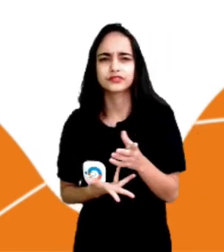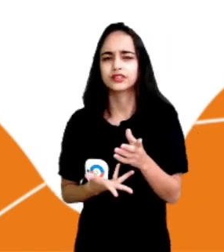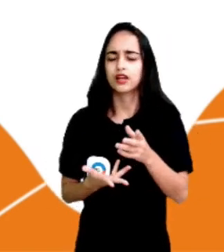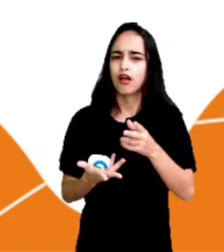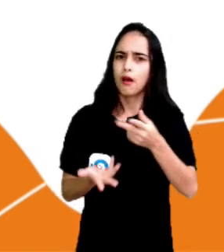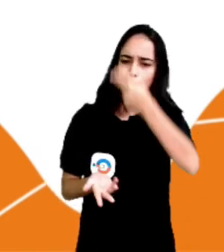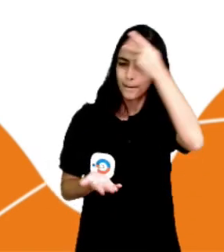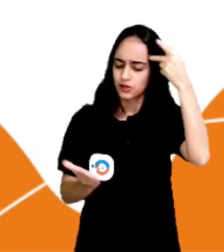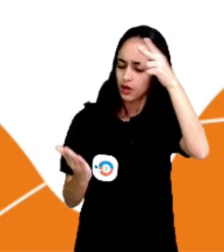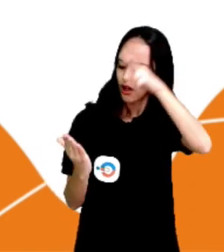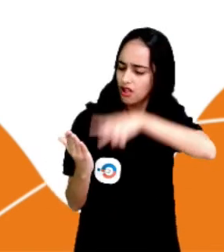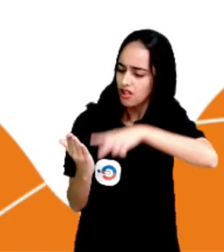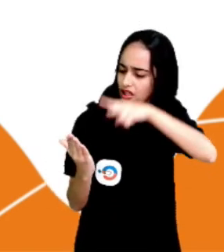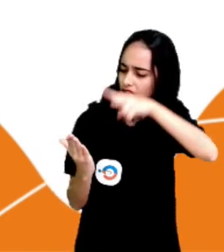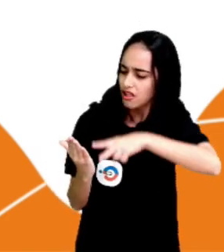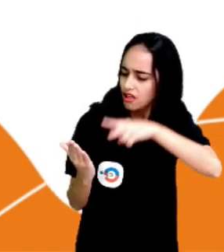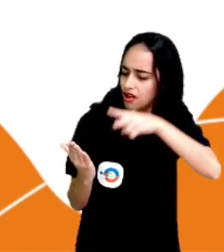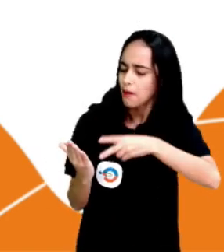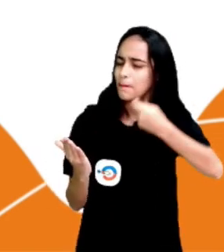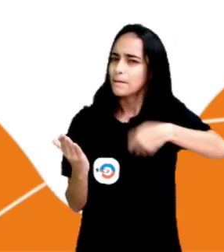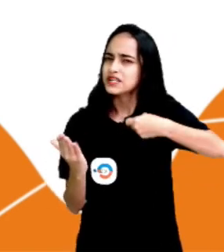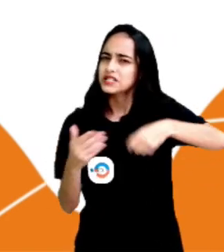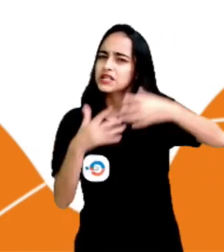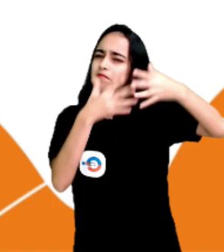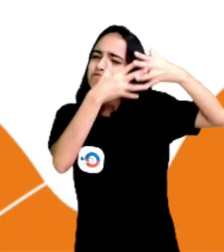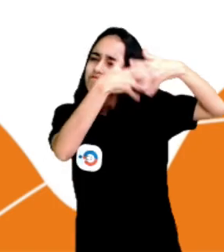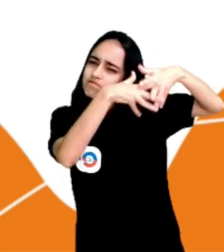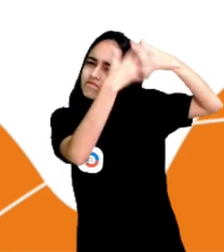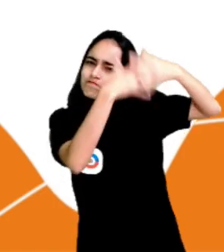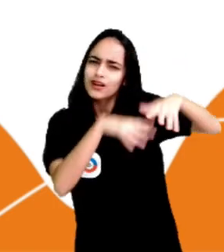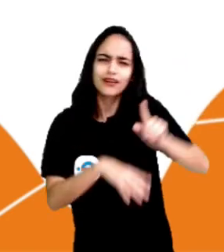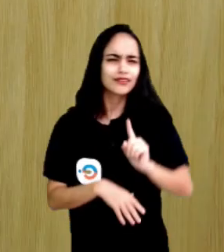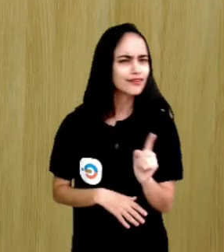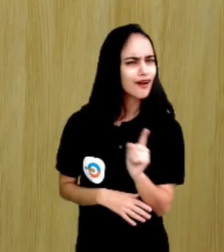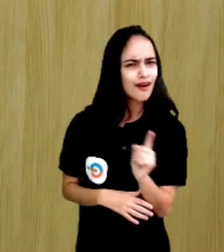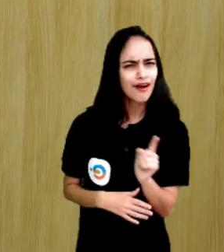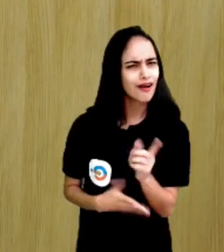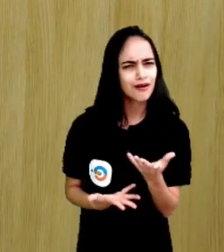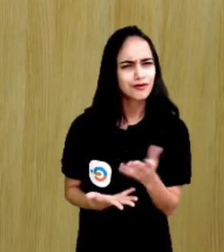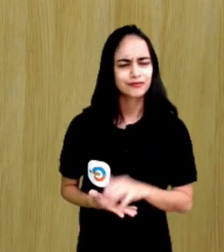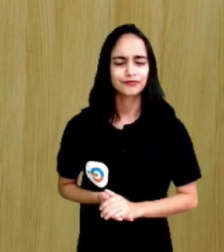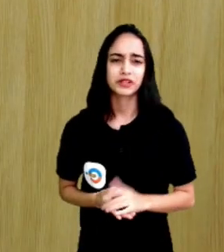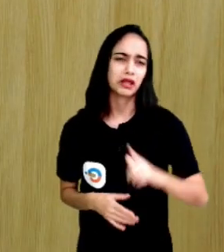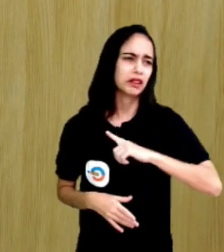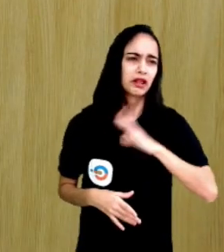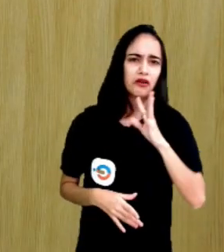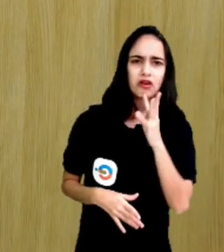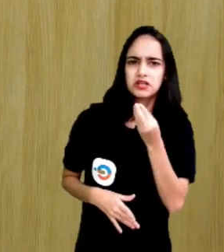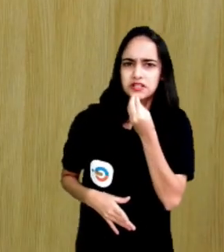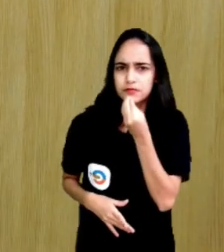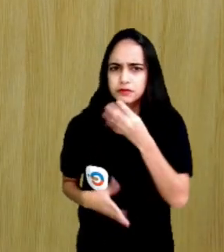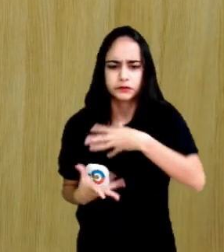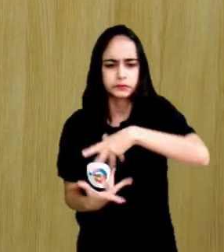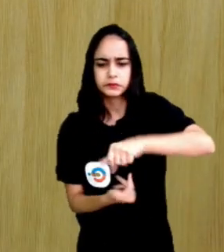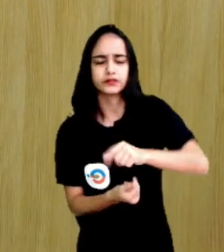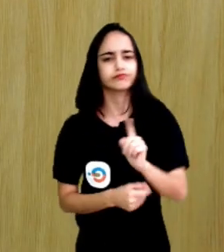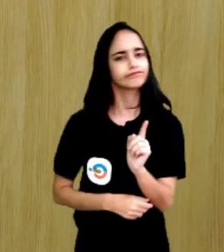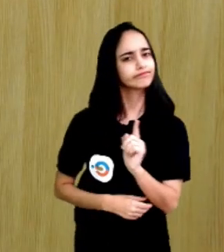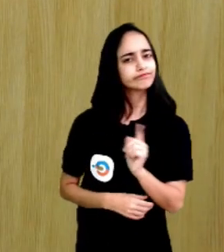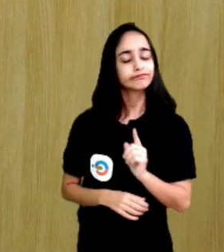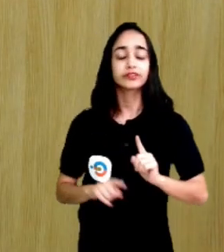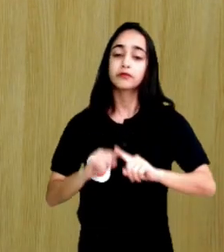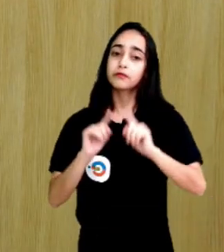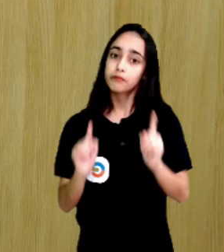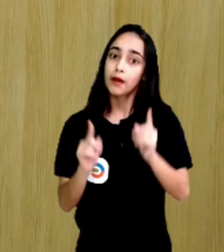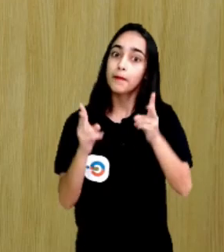leitor faça muitas reflexões faça muitas inferências tenha muito conhecimento de mundo você consegue